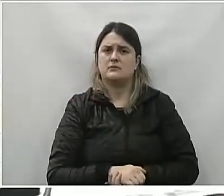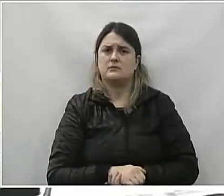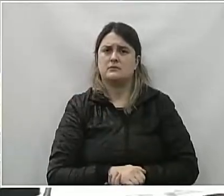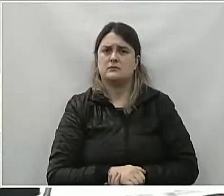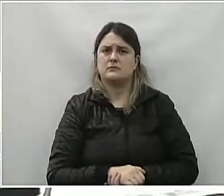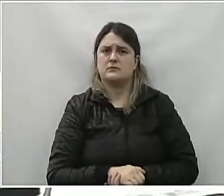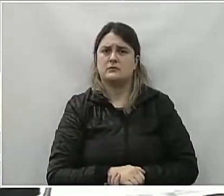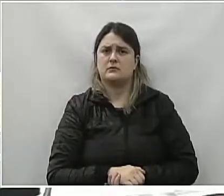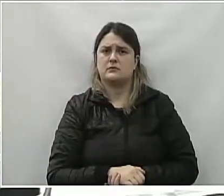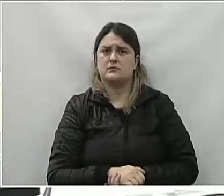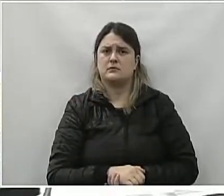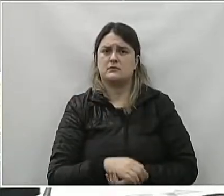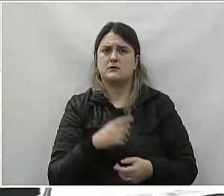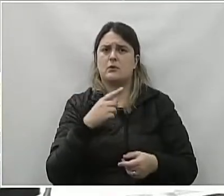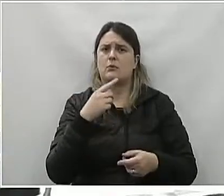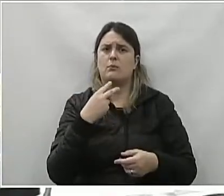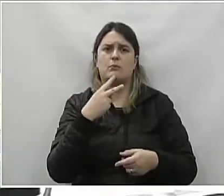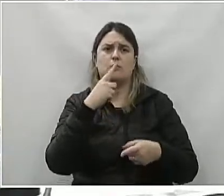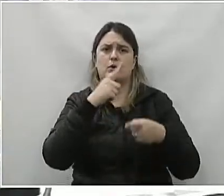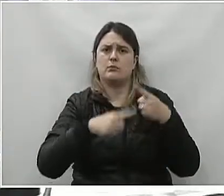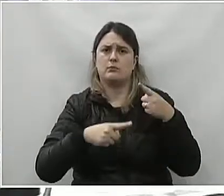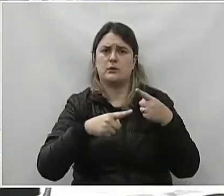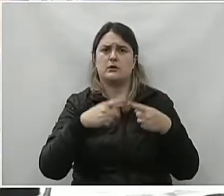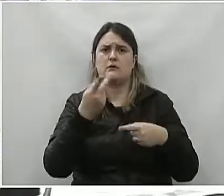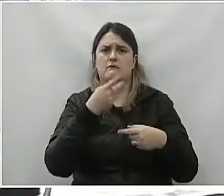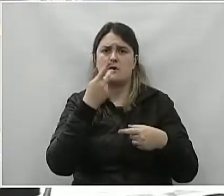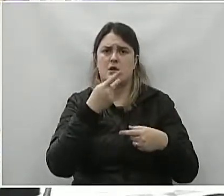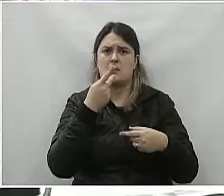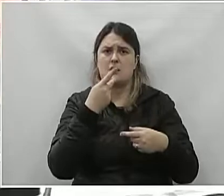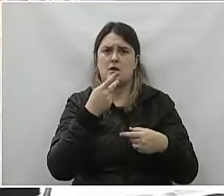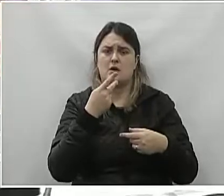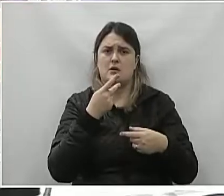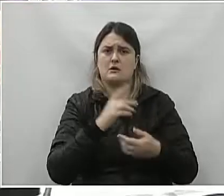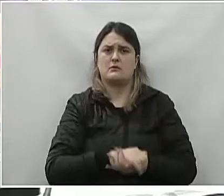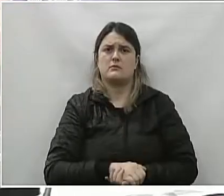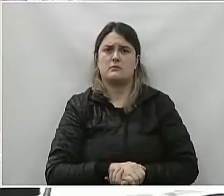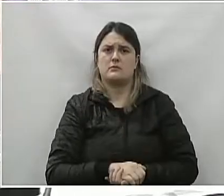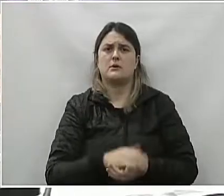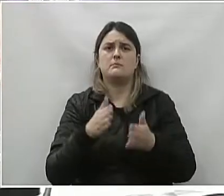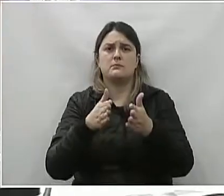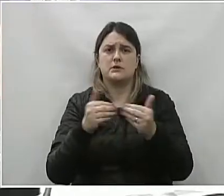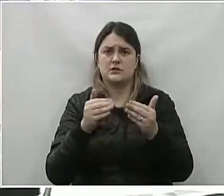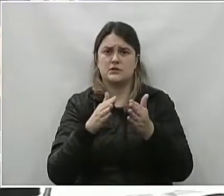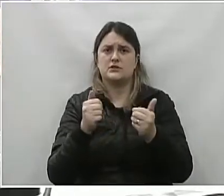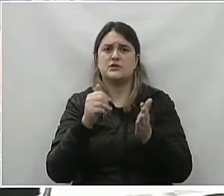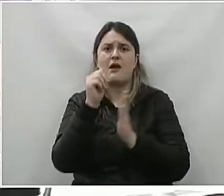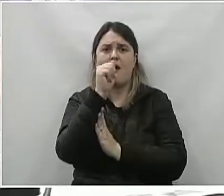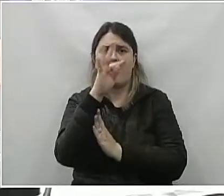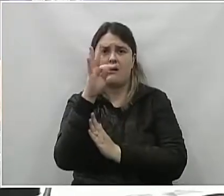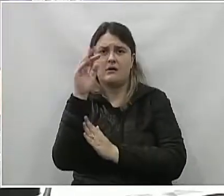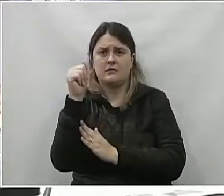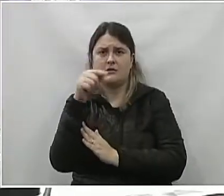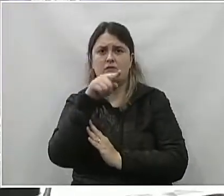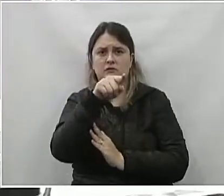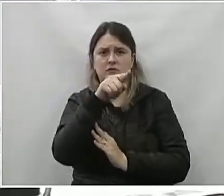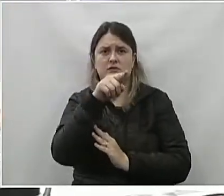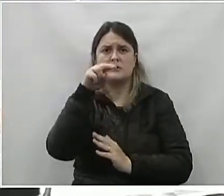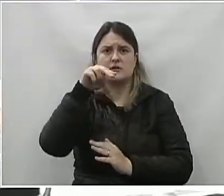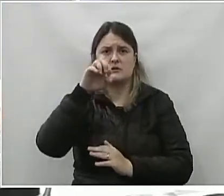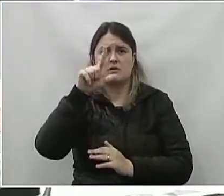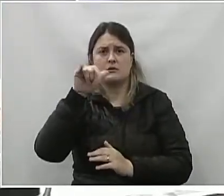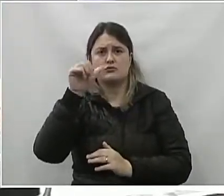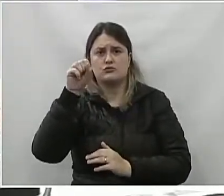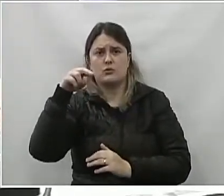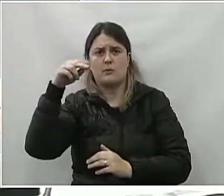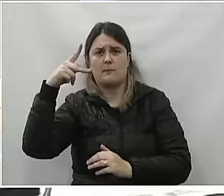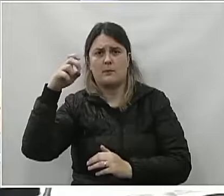me interrompa, não me interrompa. Eu peço que conste em ata. Eu peço que conste em ata que o senhor Nelson